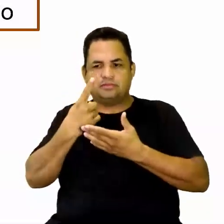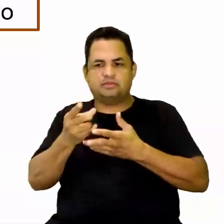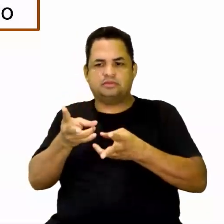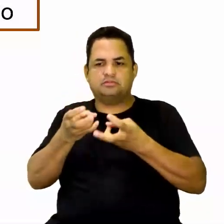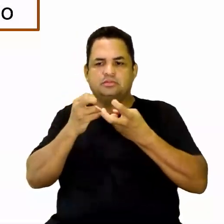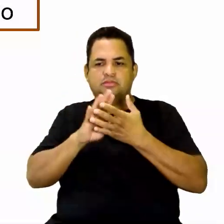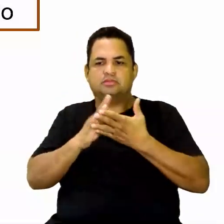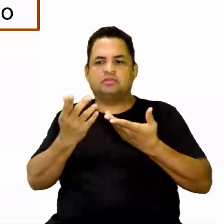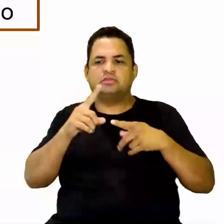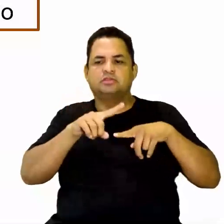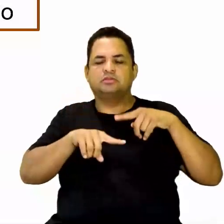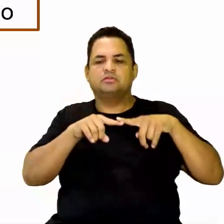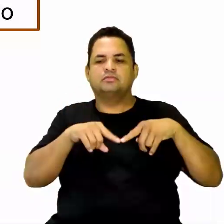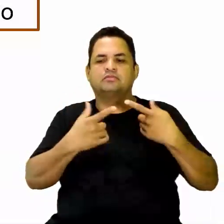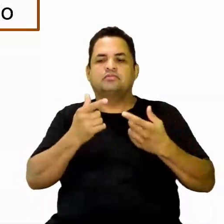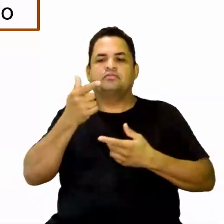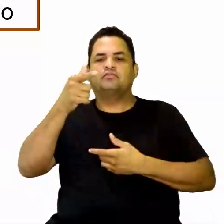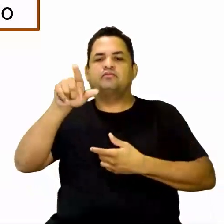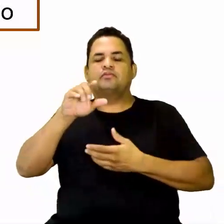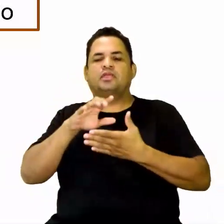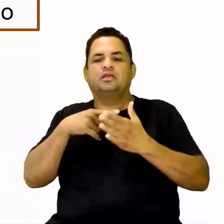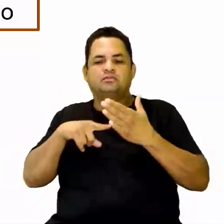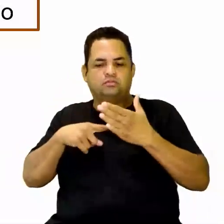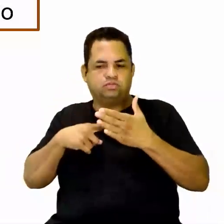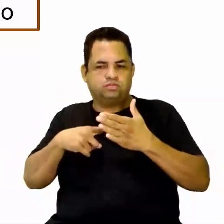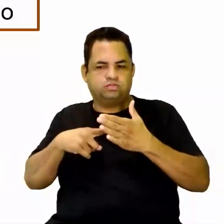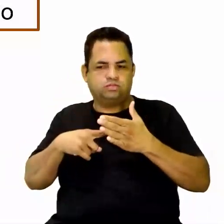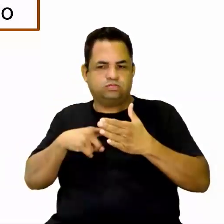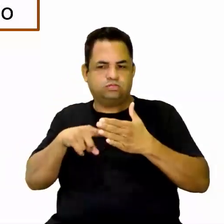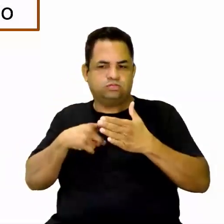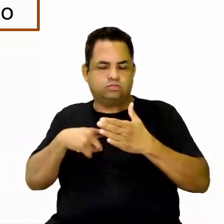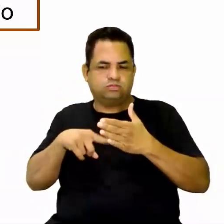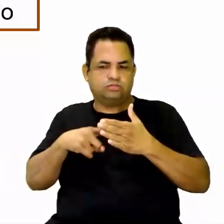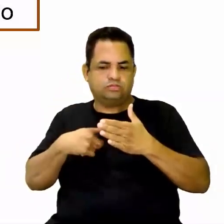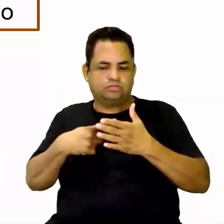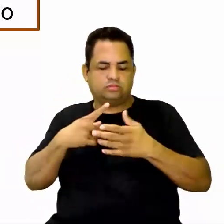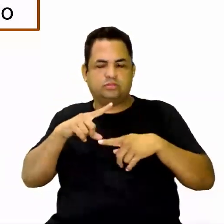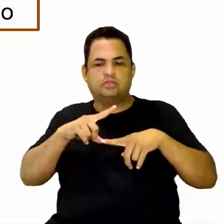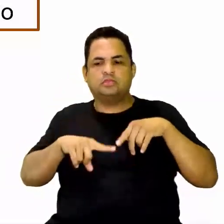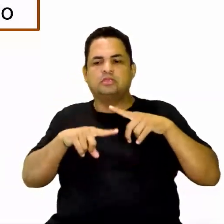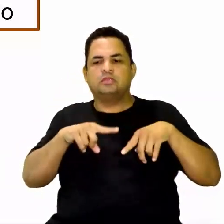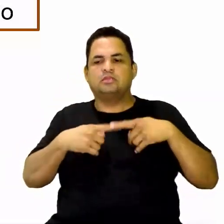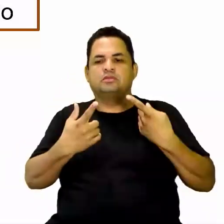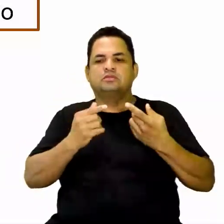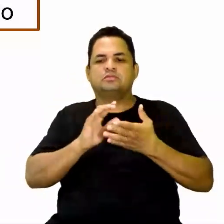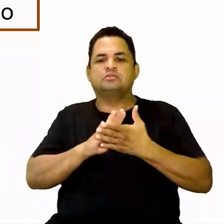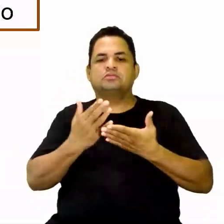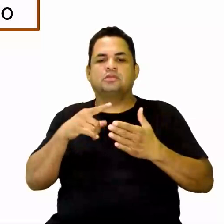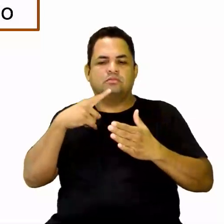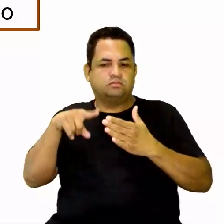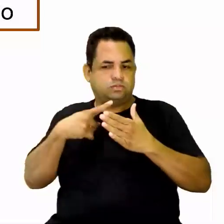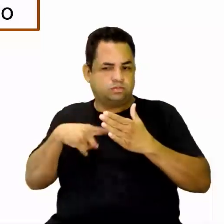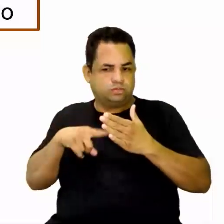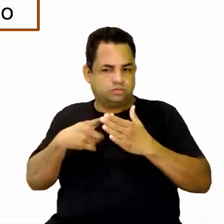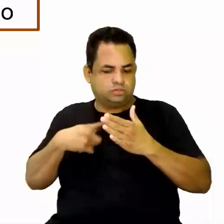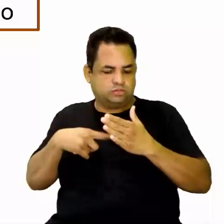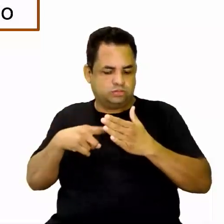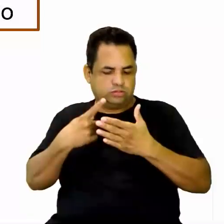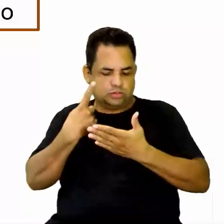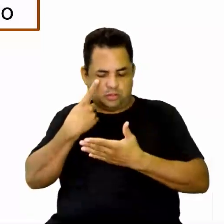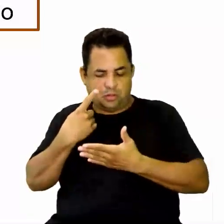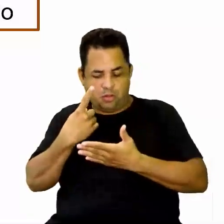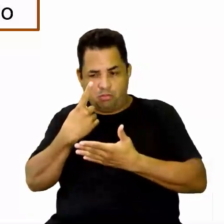até aí? A ultracentrífuga nada mais é de que um equipamento que dá alta rotação na amostra do